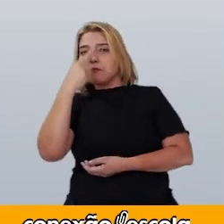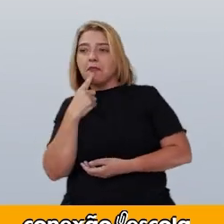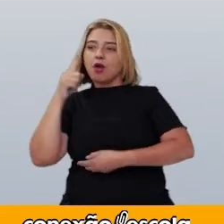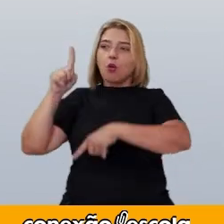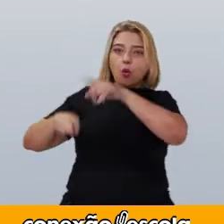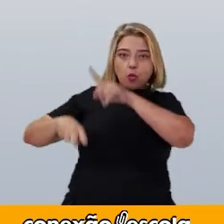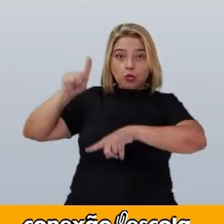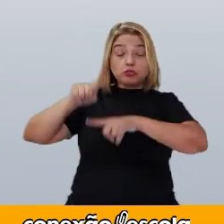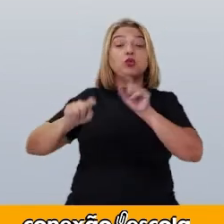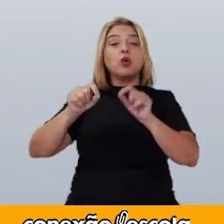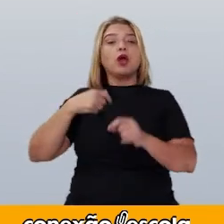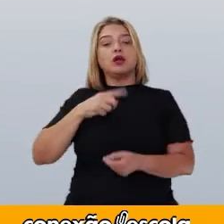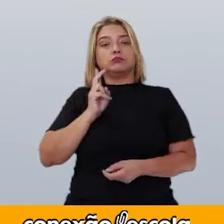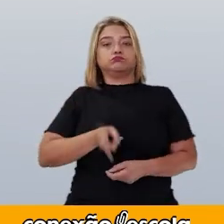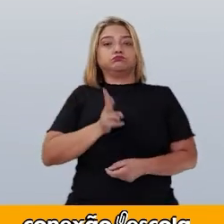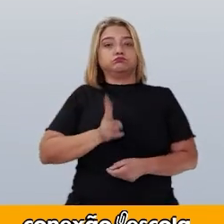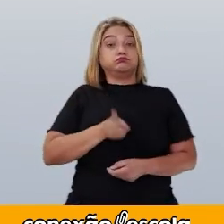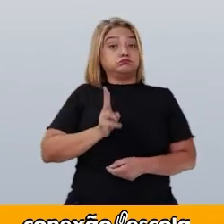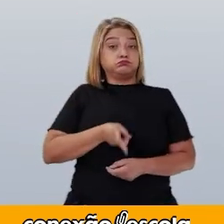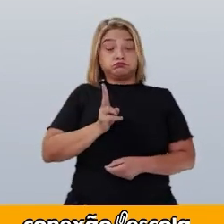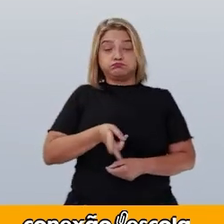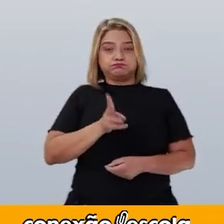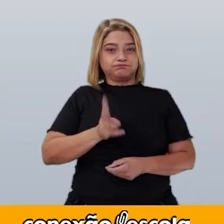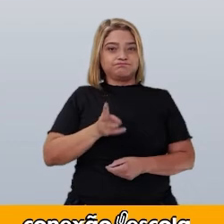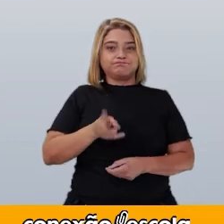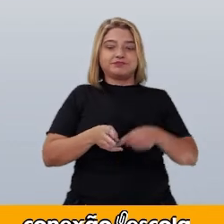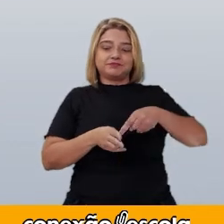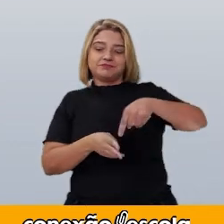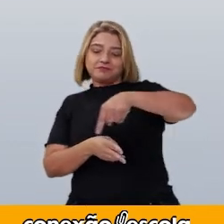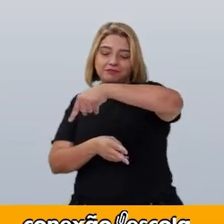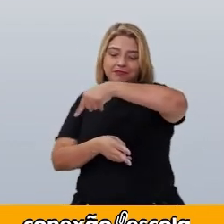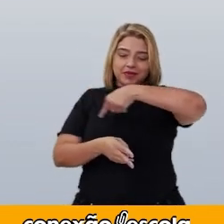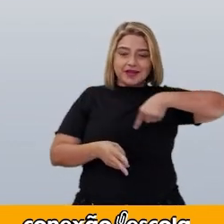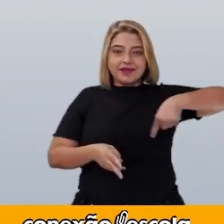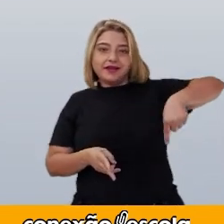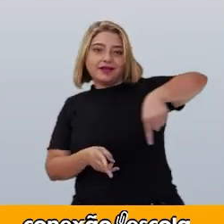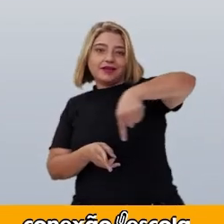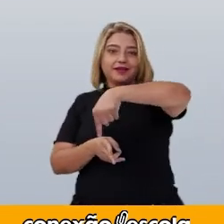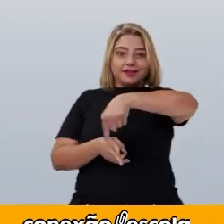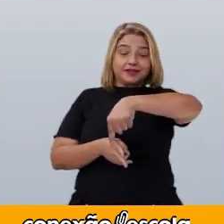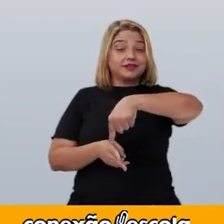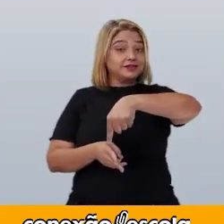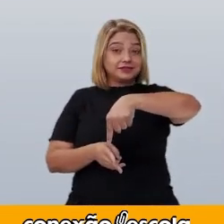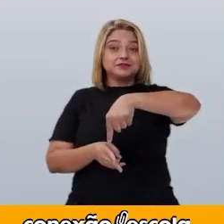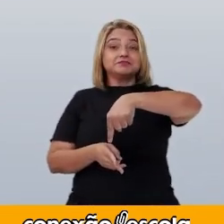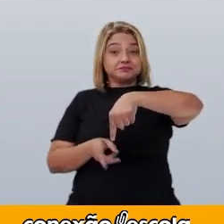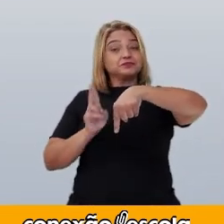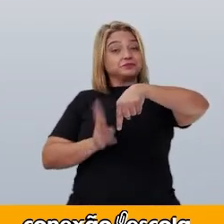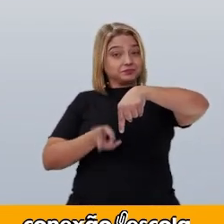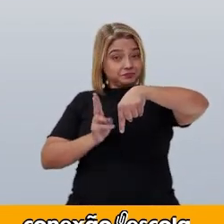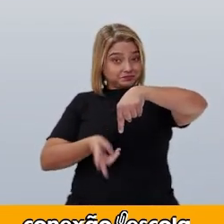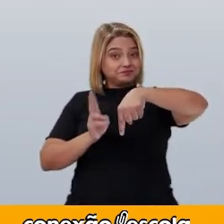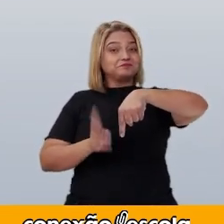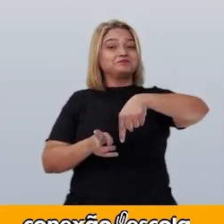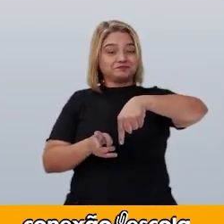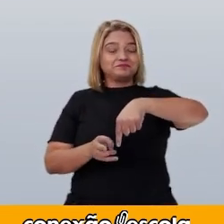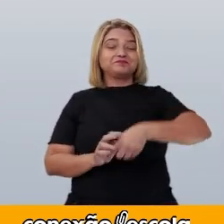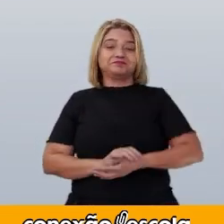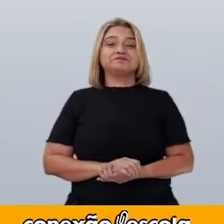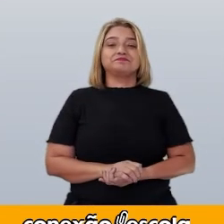objeto permanece na posição em que estava. Isso porque eu dei uma volta